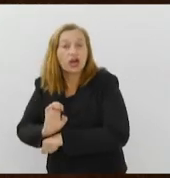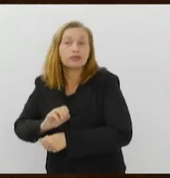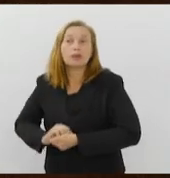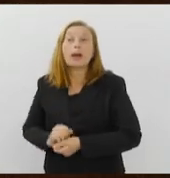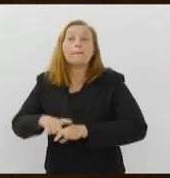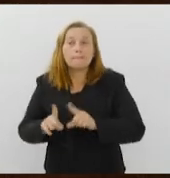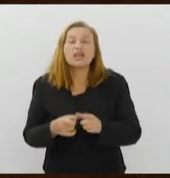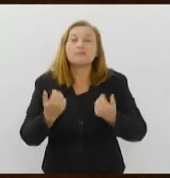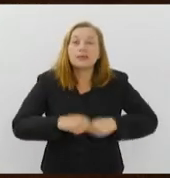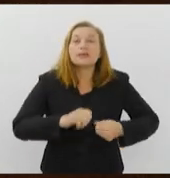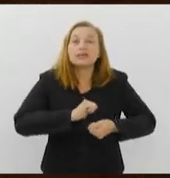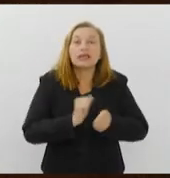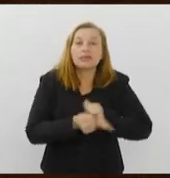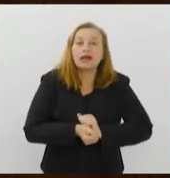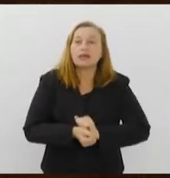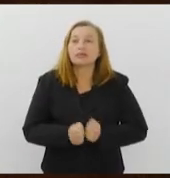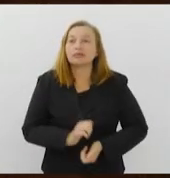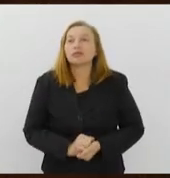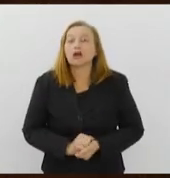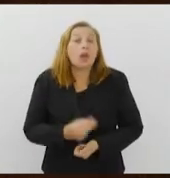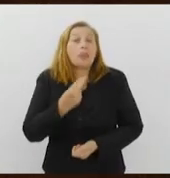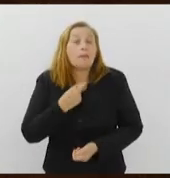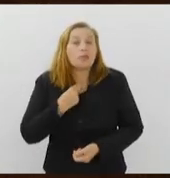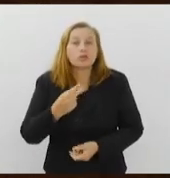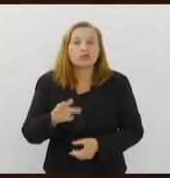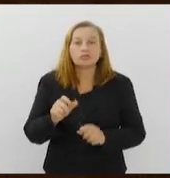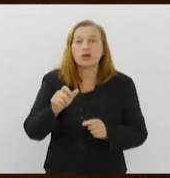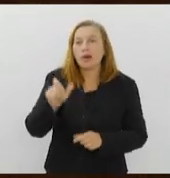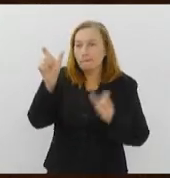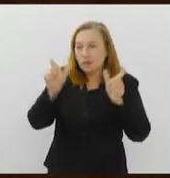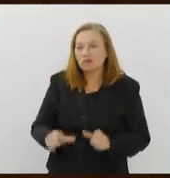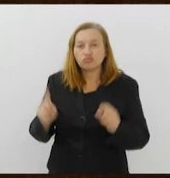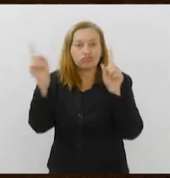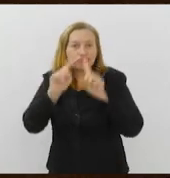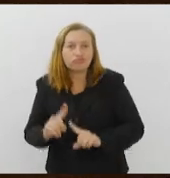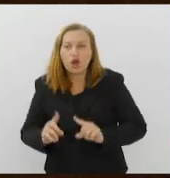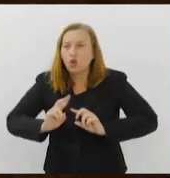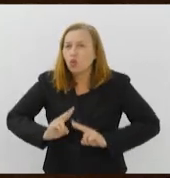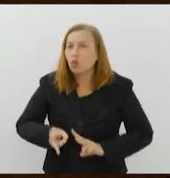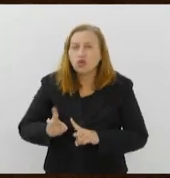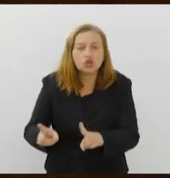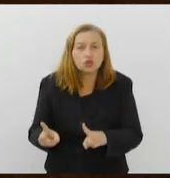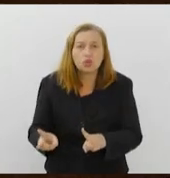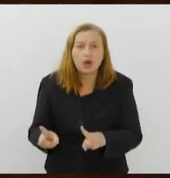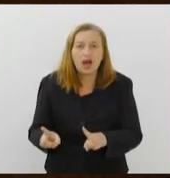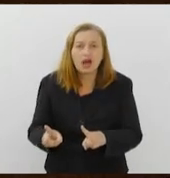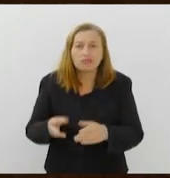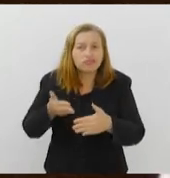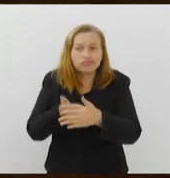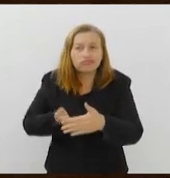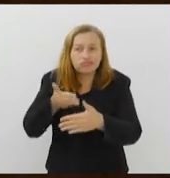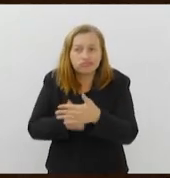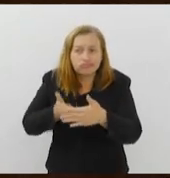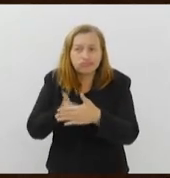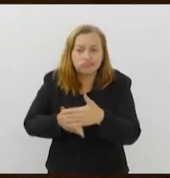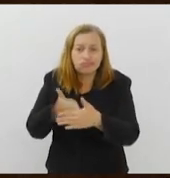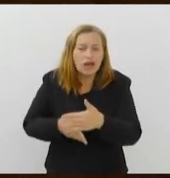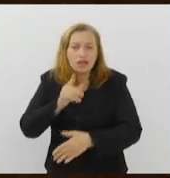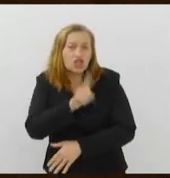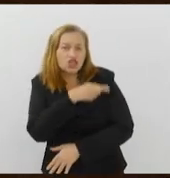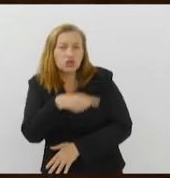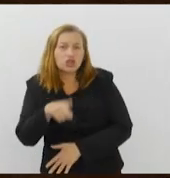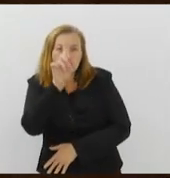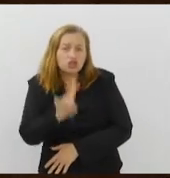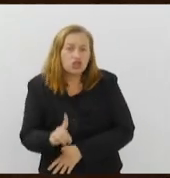mas tem que adequar. Não pode a pessoa com deficiência continuar fadada a ser excluída do direito